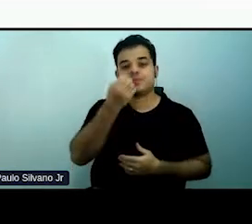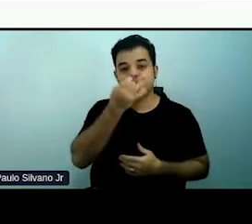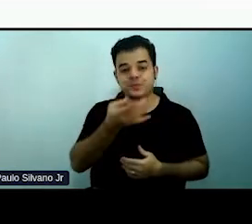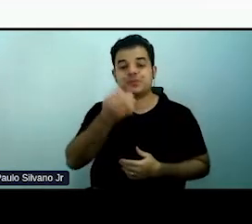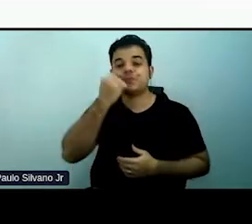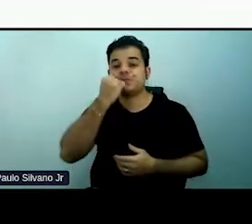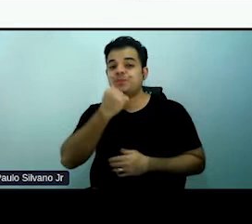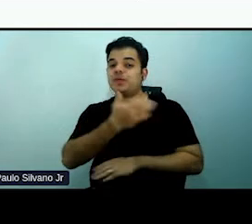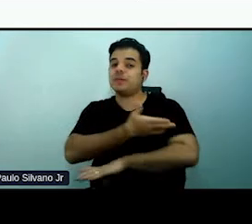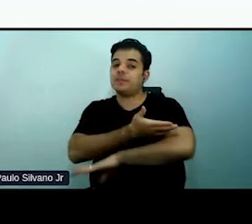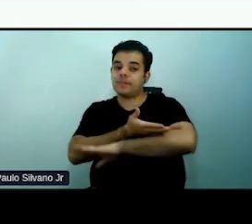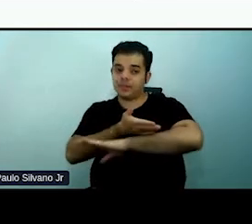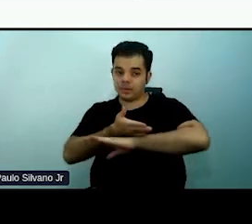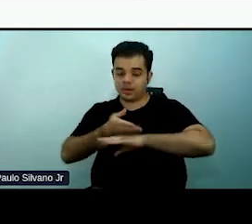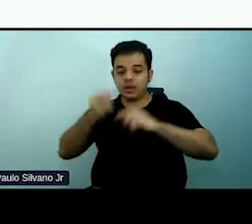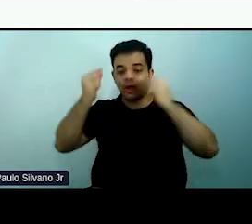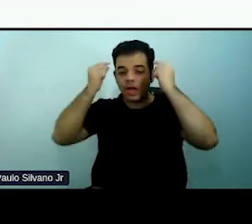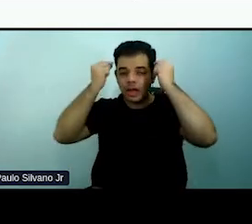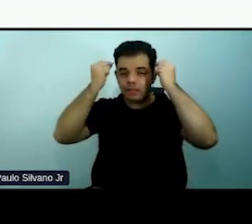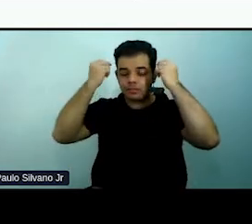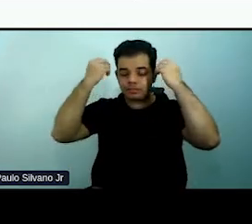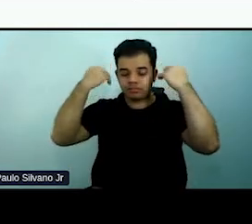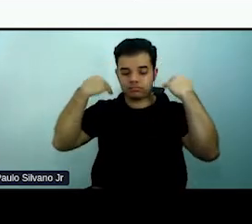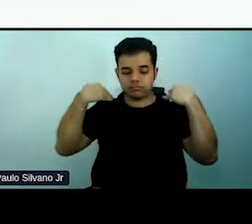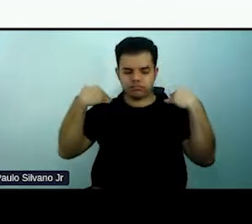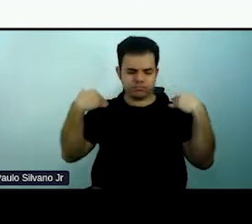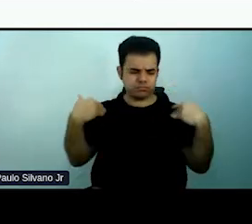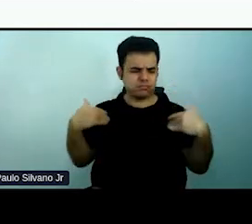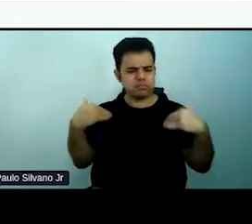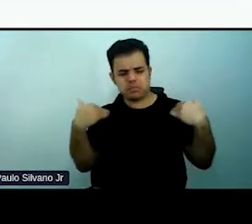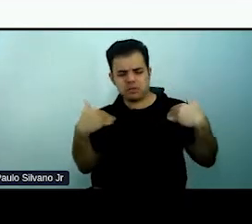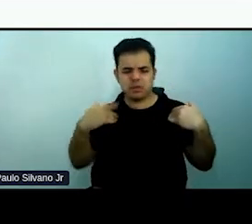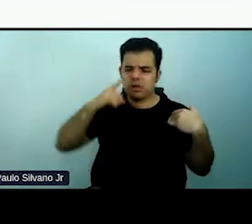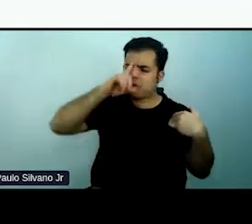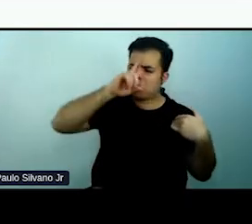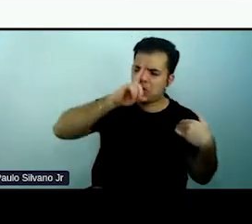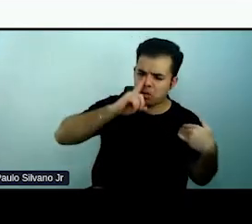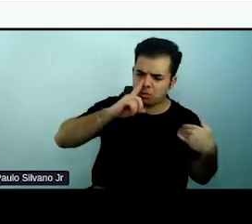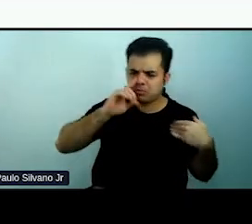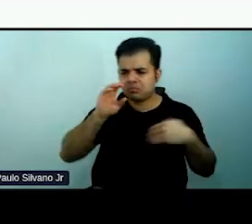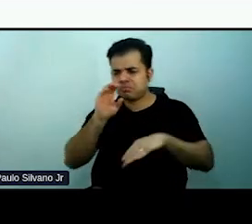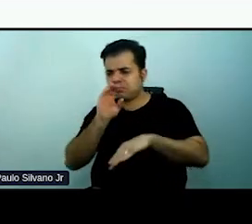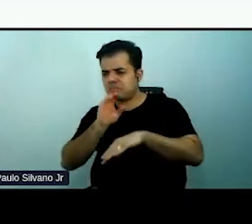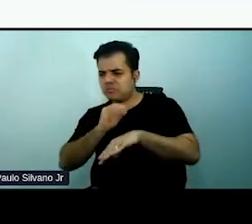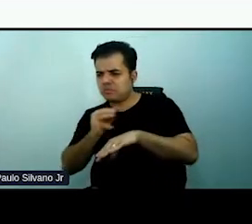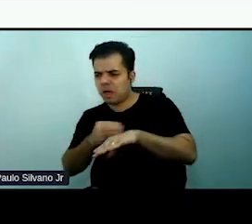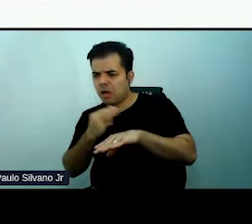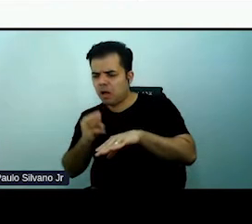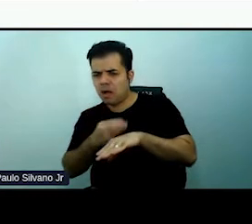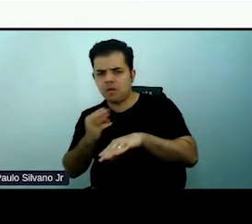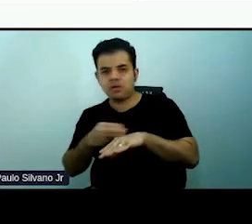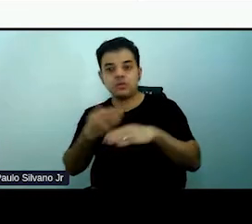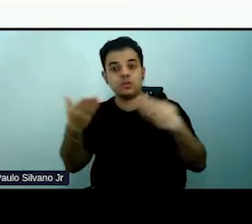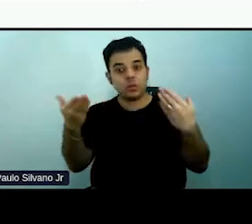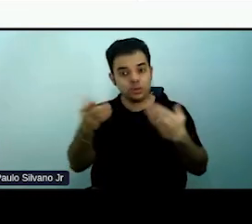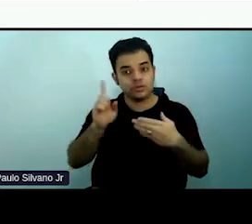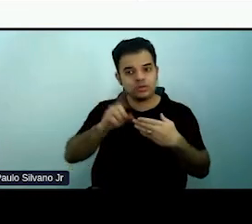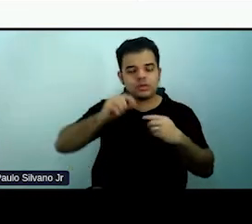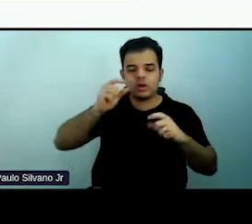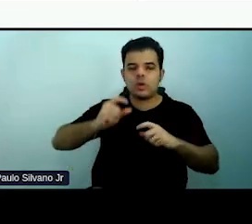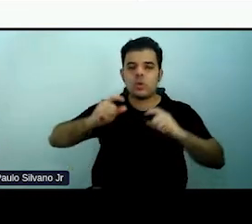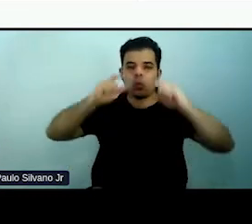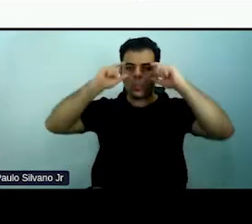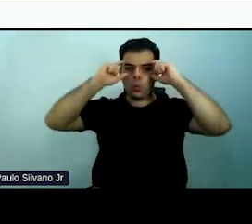mulher branca, tenho cabelos um pouco abaixo do ombro, um pouquinho louro, um pouquinho castanho. Hoje eu estou usando óculos, tá? Um